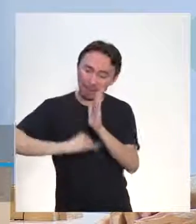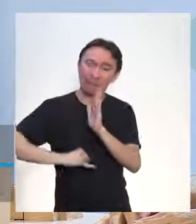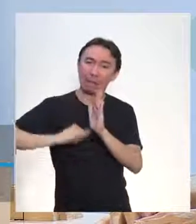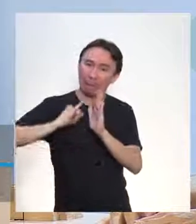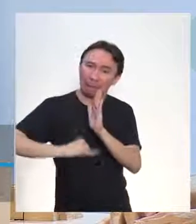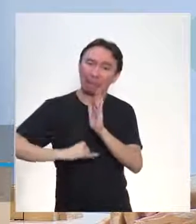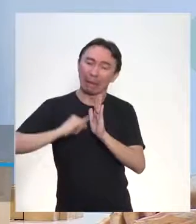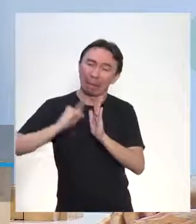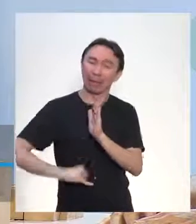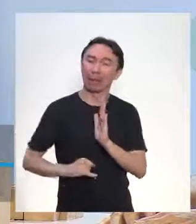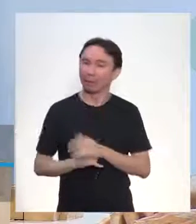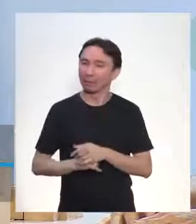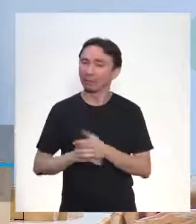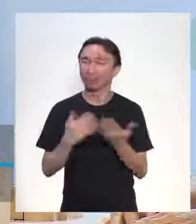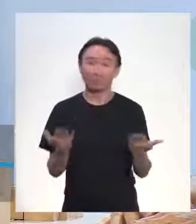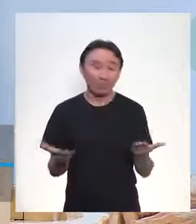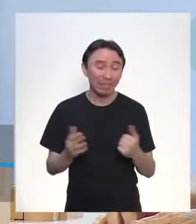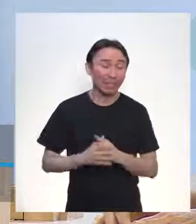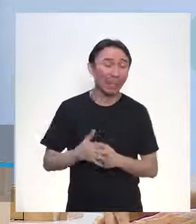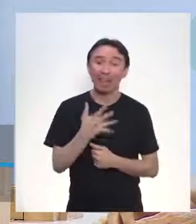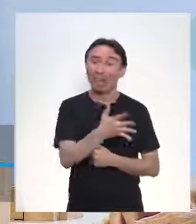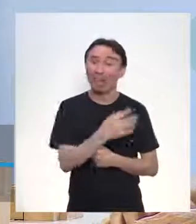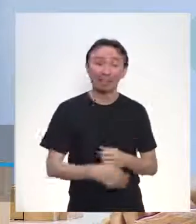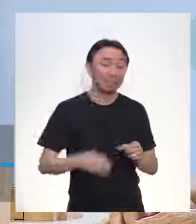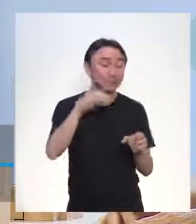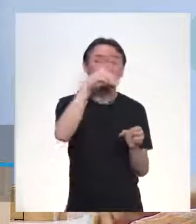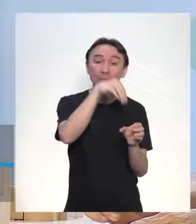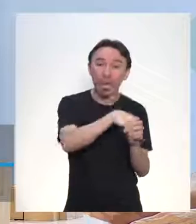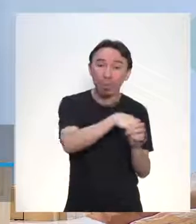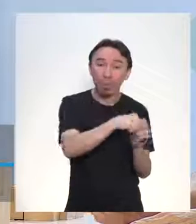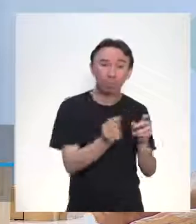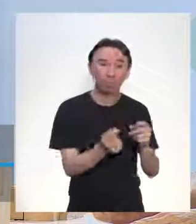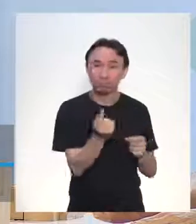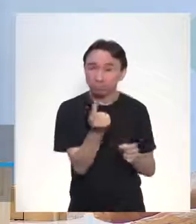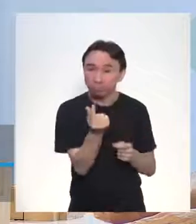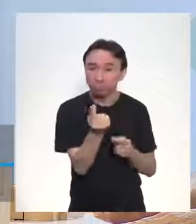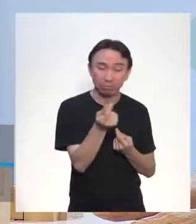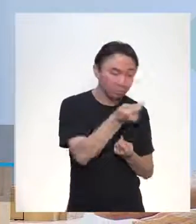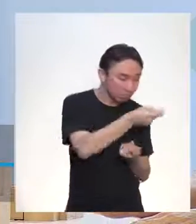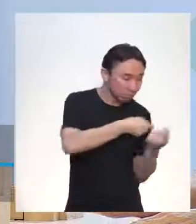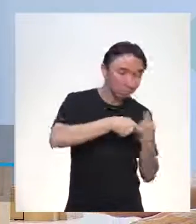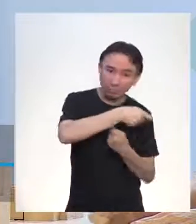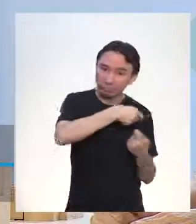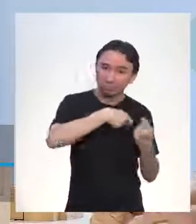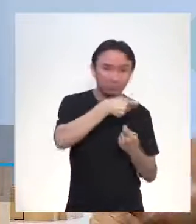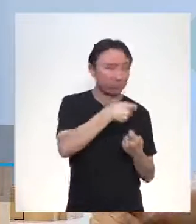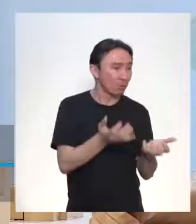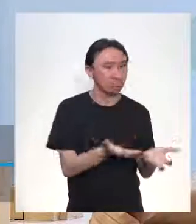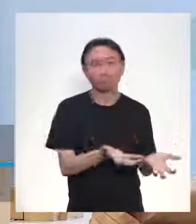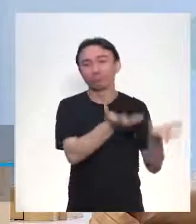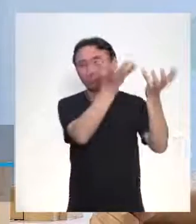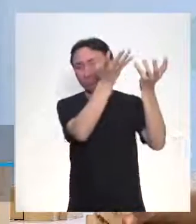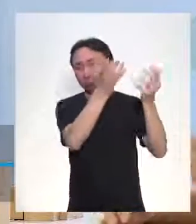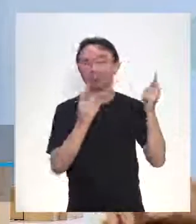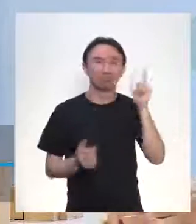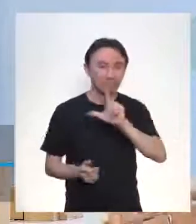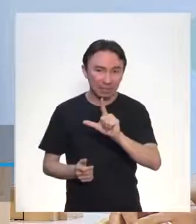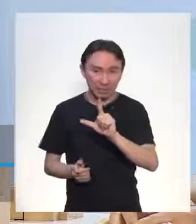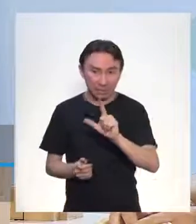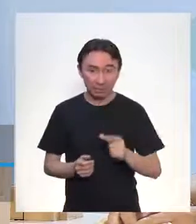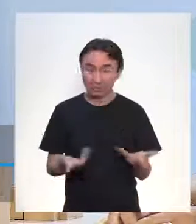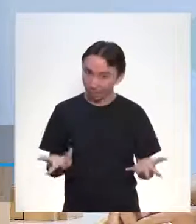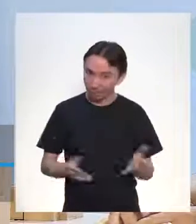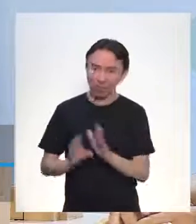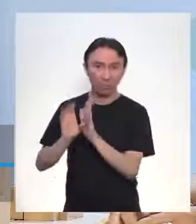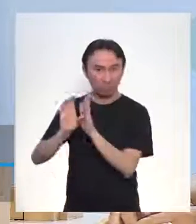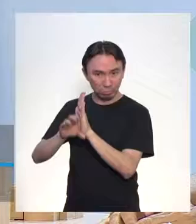maneira, o mercado interno ele fica mais favorecido, está bem? Então, esse foi um conceito que nós